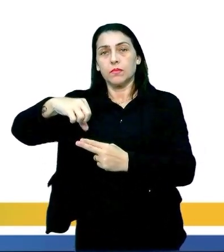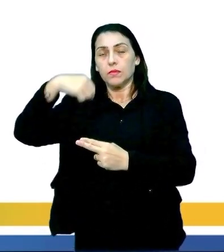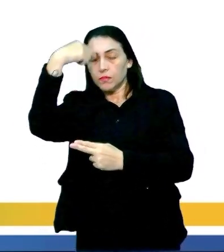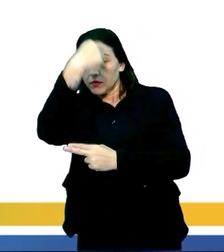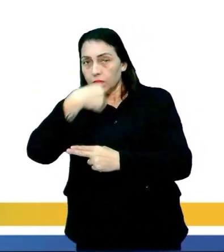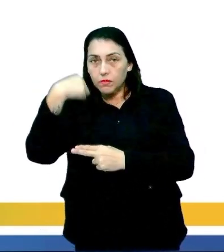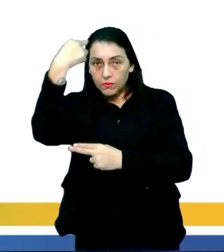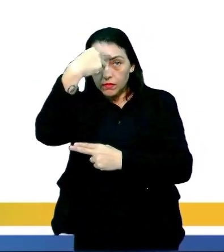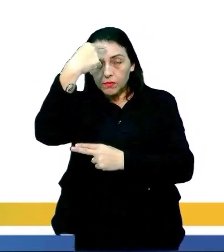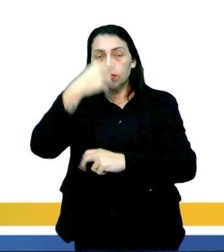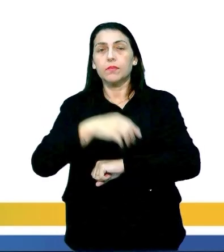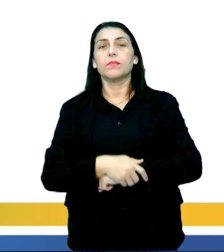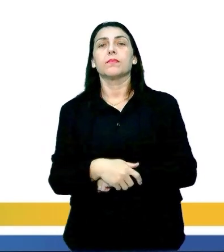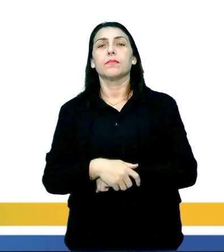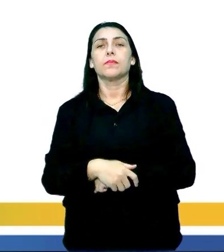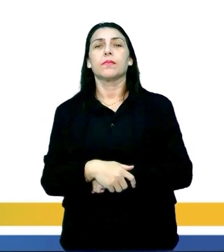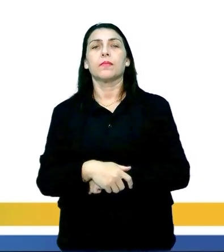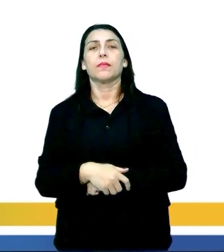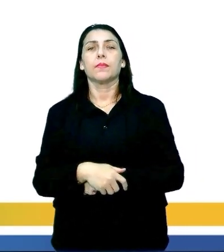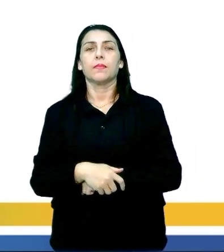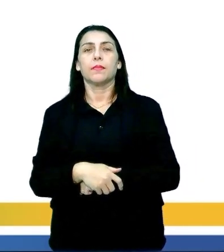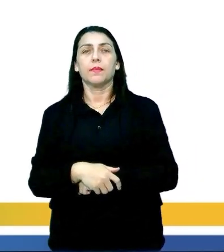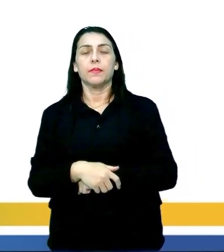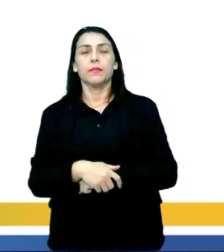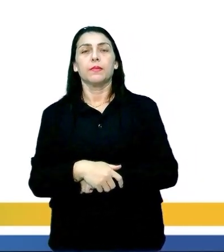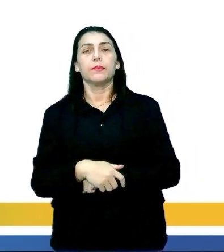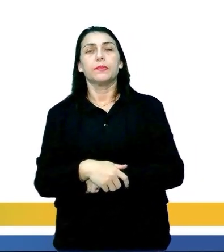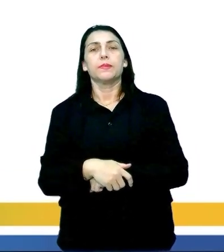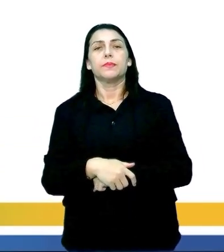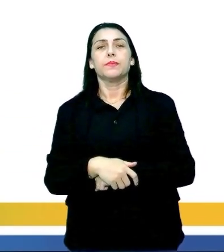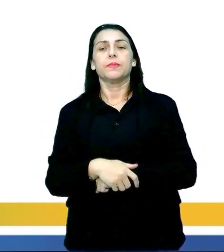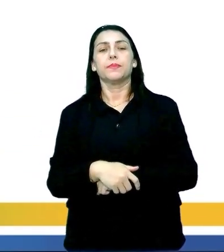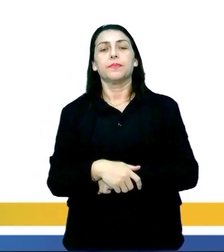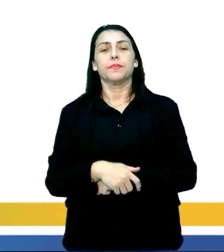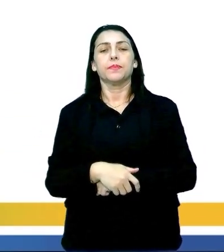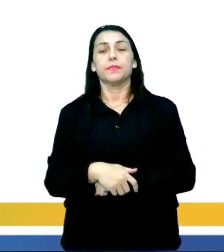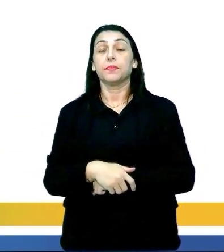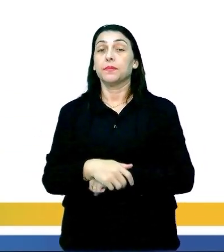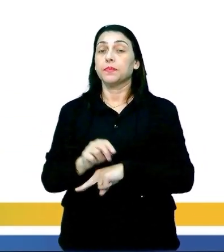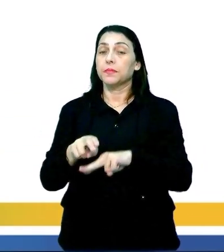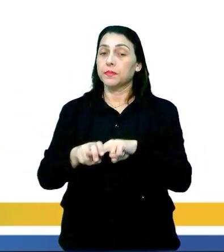igual a 9. Ou seja, 9 horas. Não é isso?